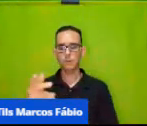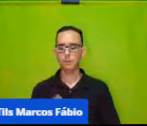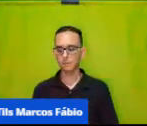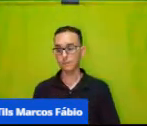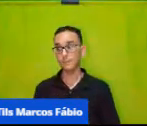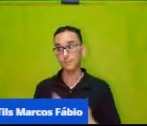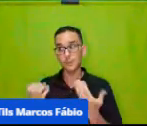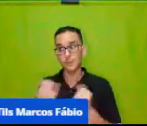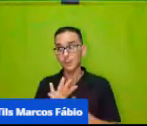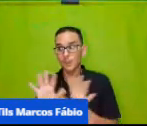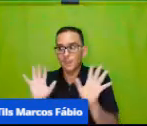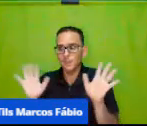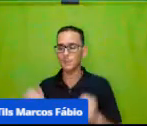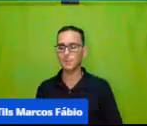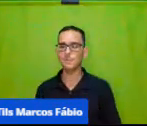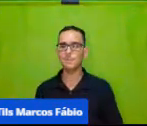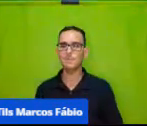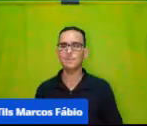aí.